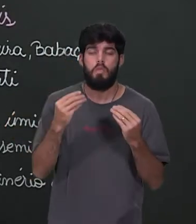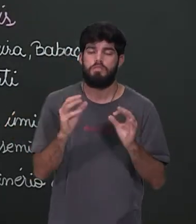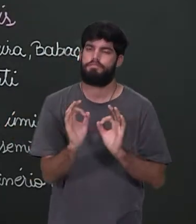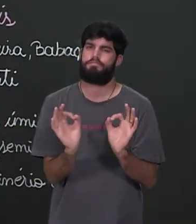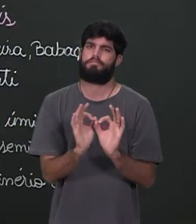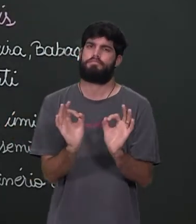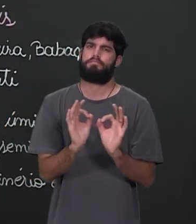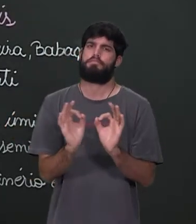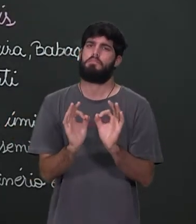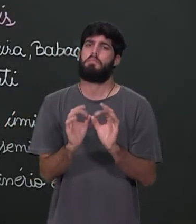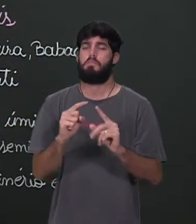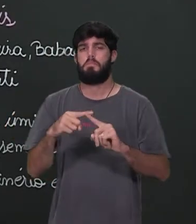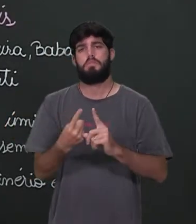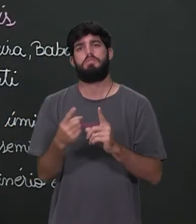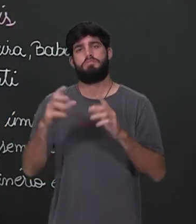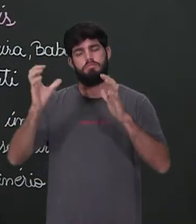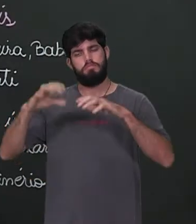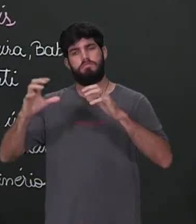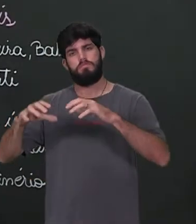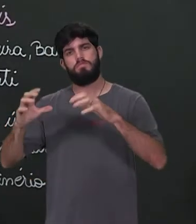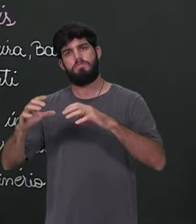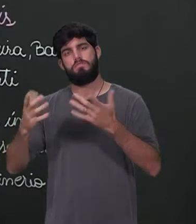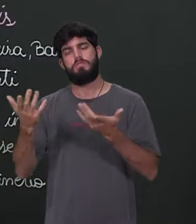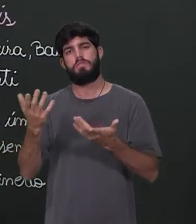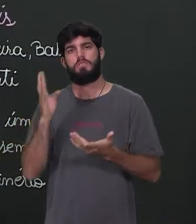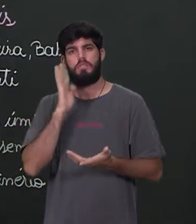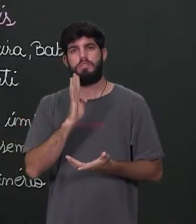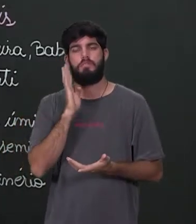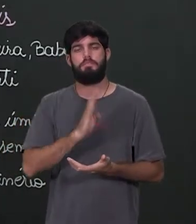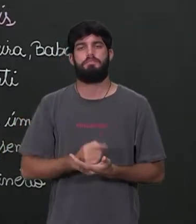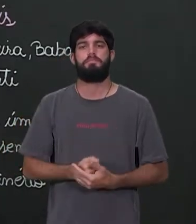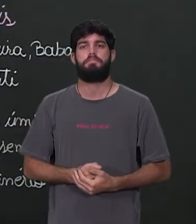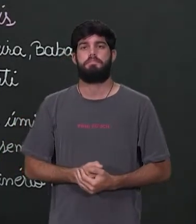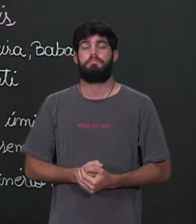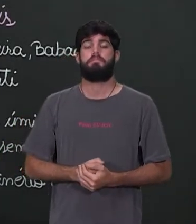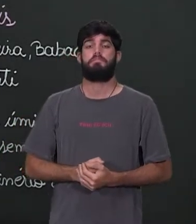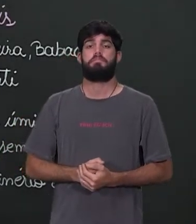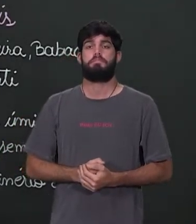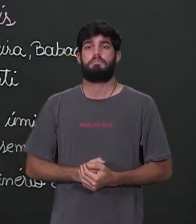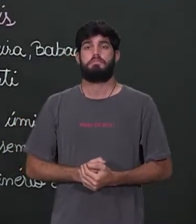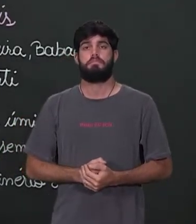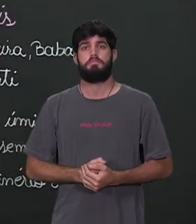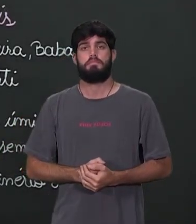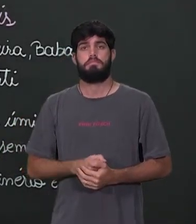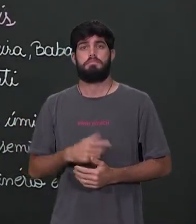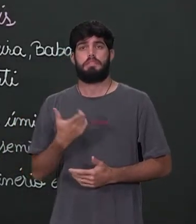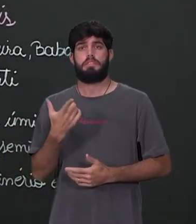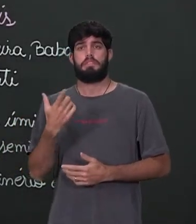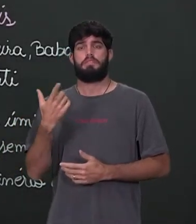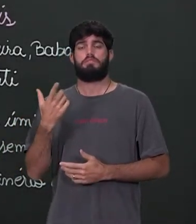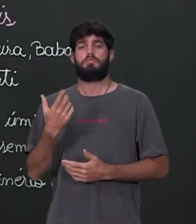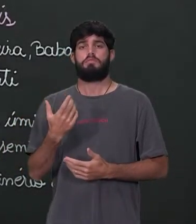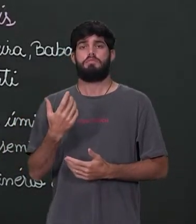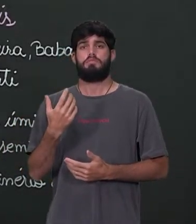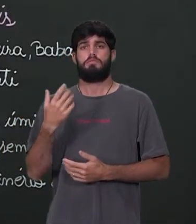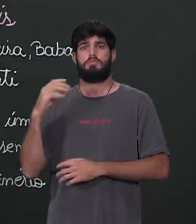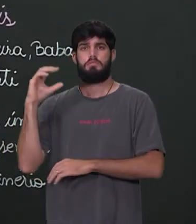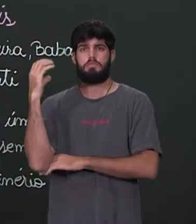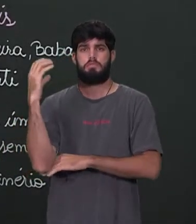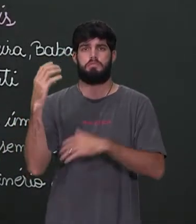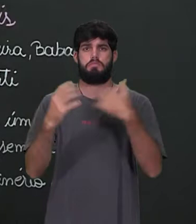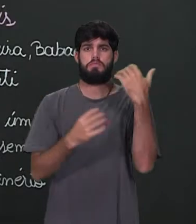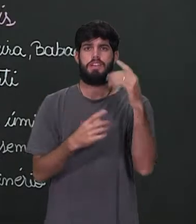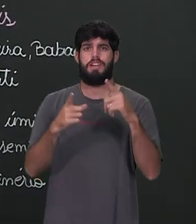uma pluviosidade interessante. Agora você fala assim, tá, mas essa grande quantidade de